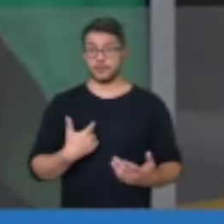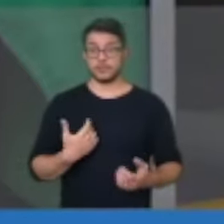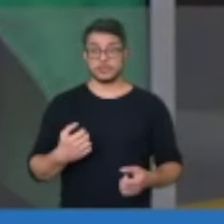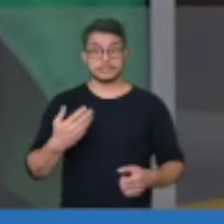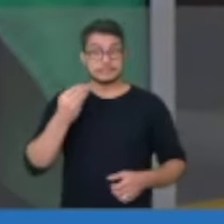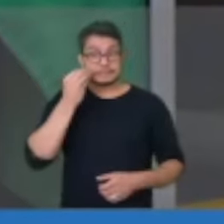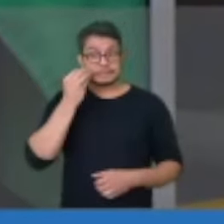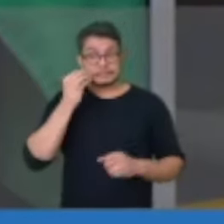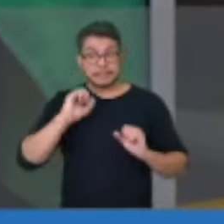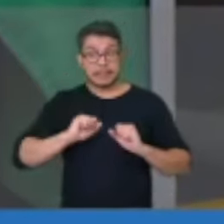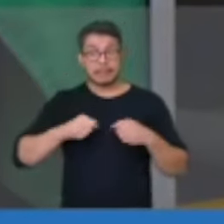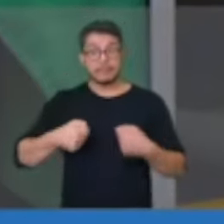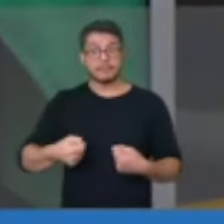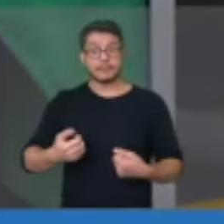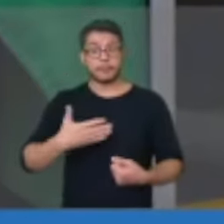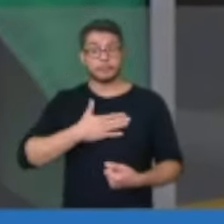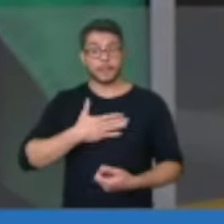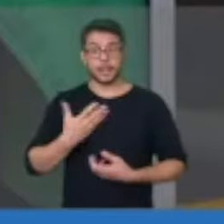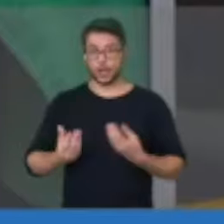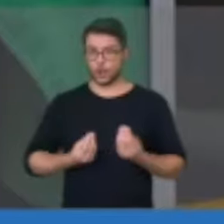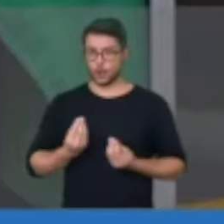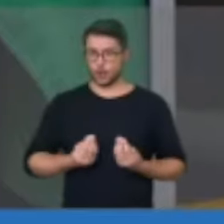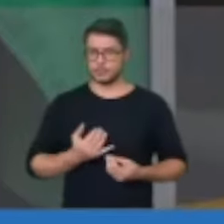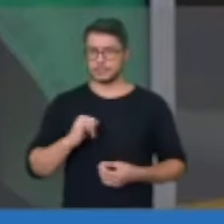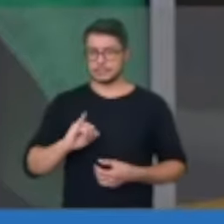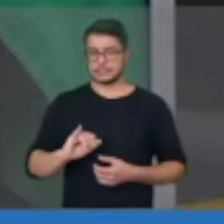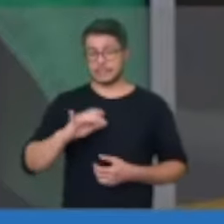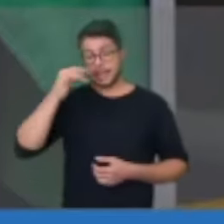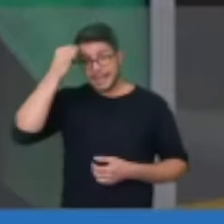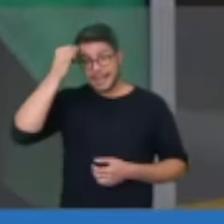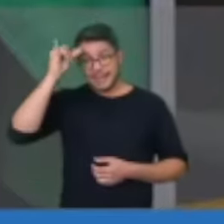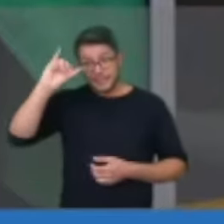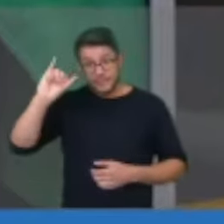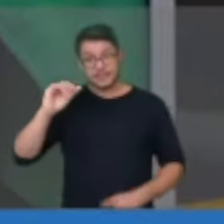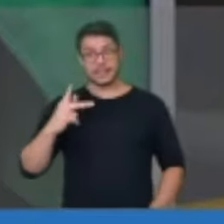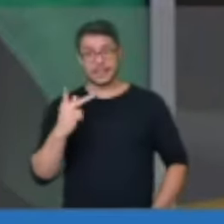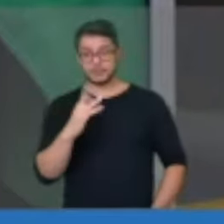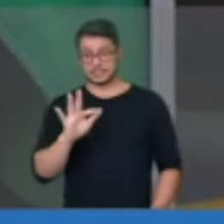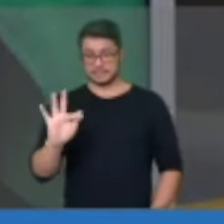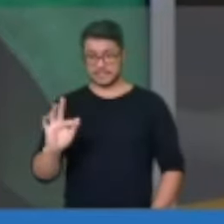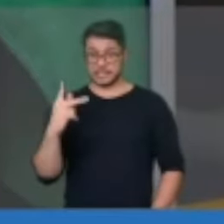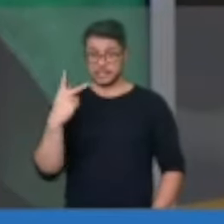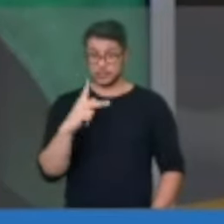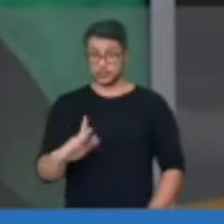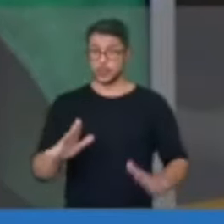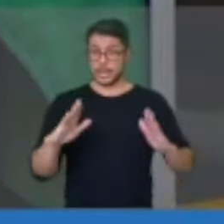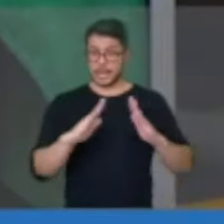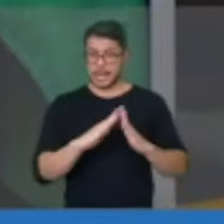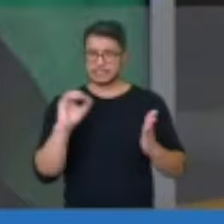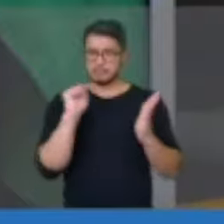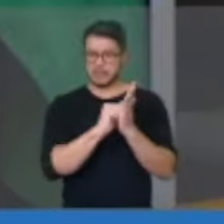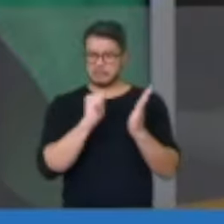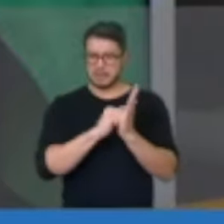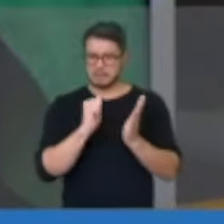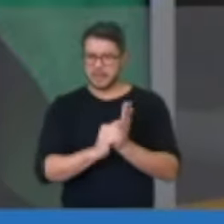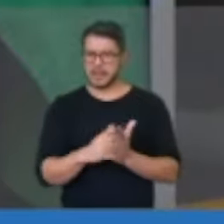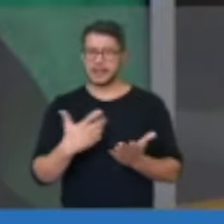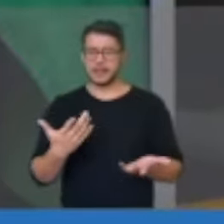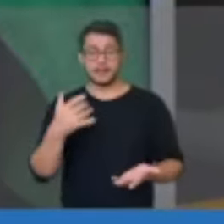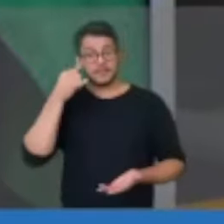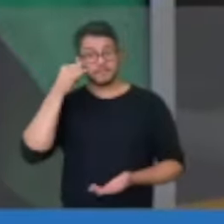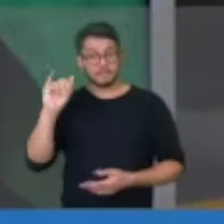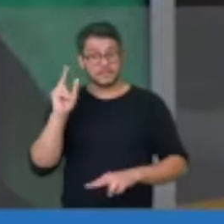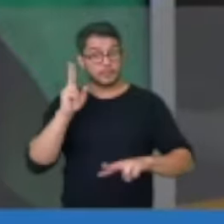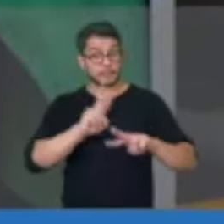melhor defesa para que você não seja acordado com a Polícia Federal na sua casa, para que seu nome não seja colocado em inquérito e você não corra o risco de ser